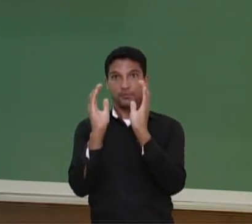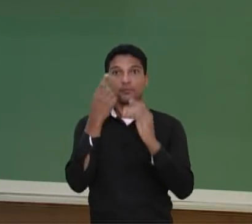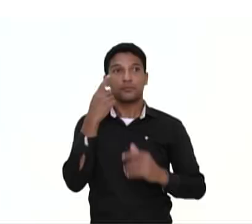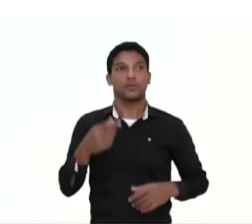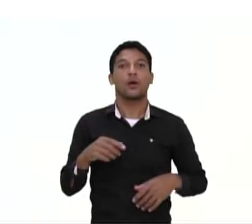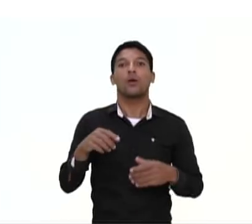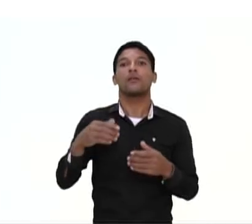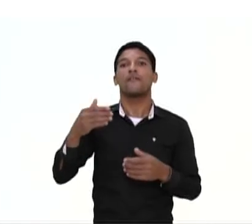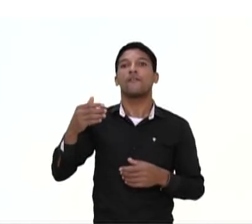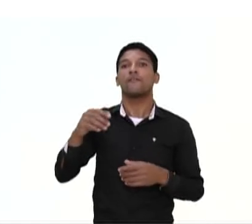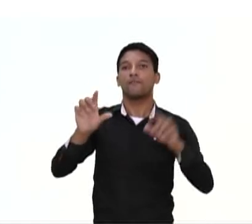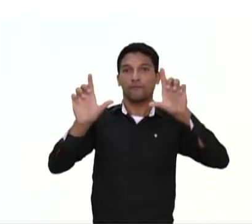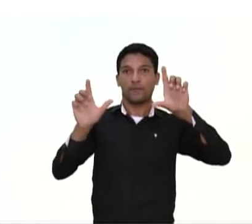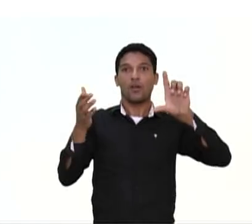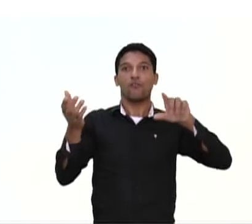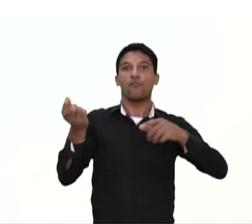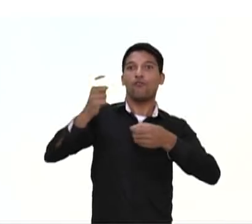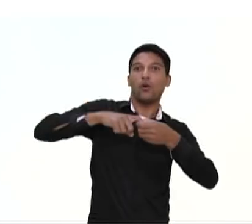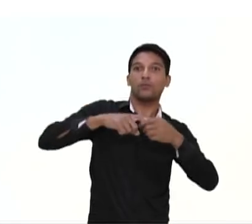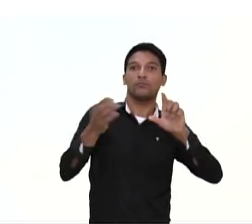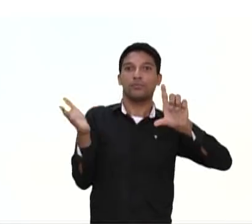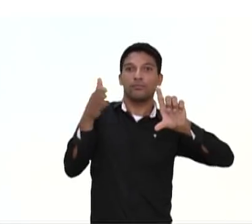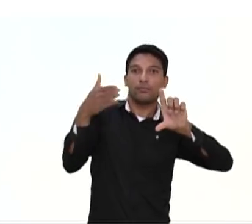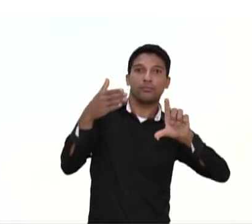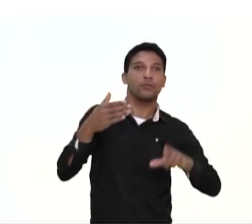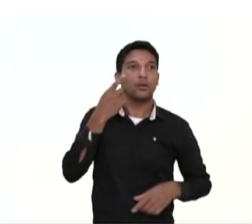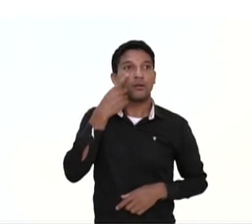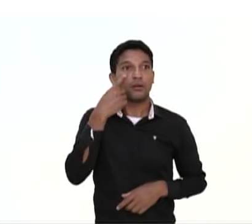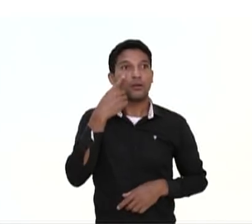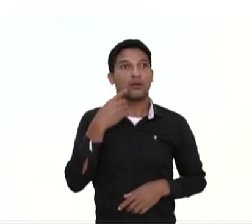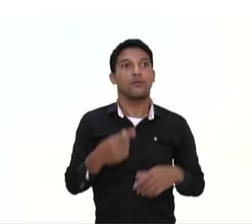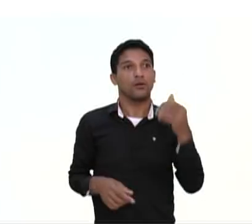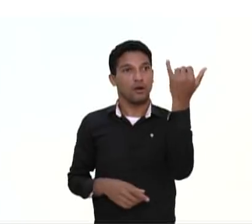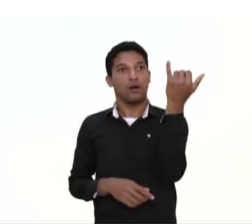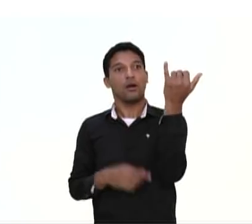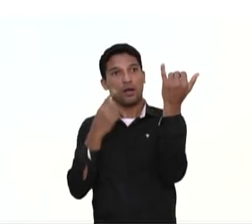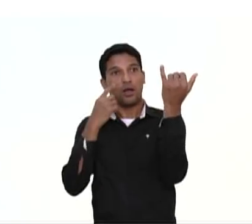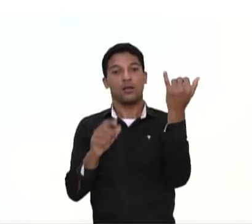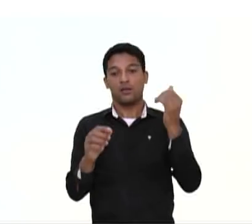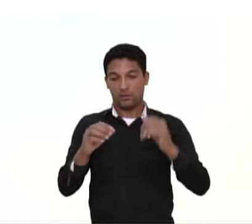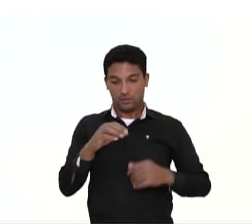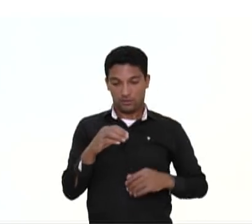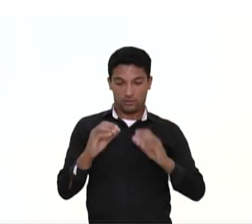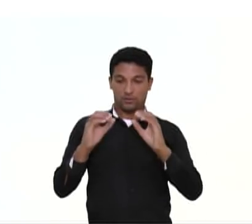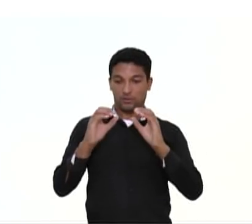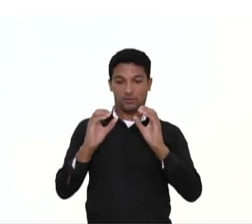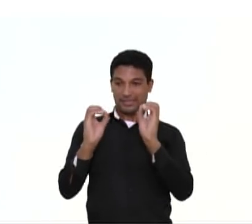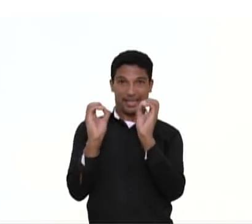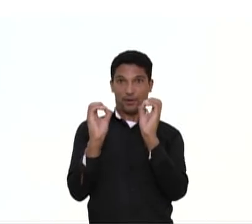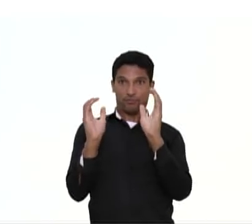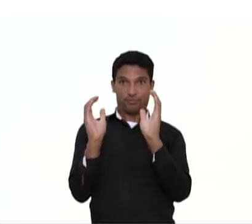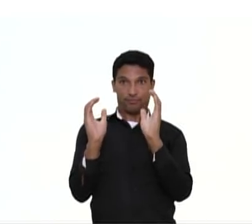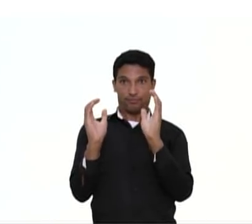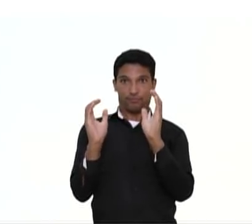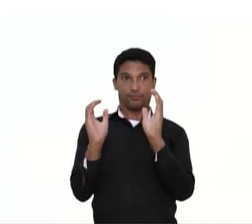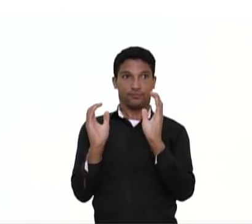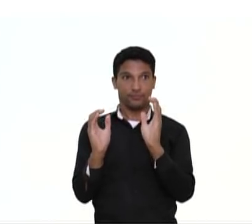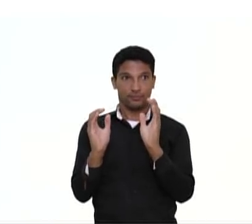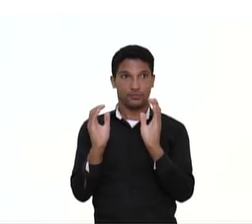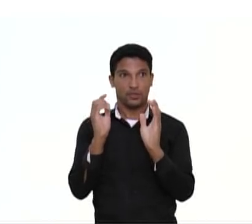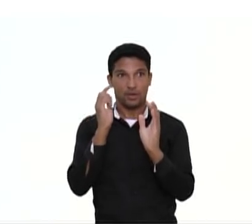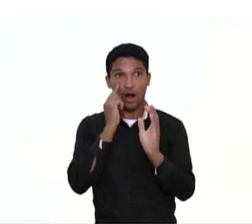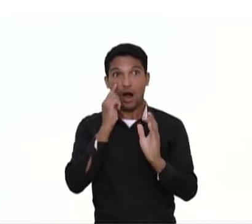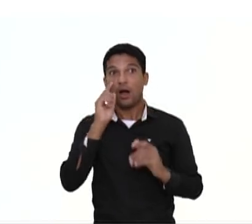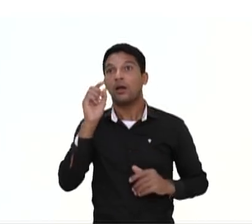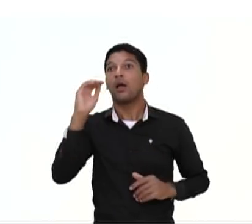aqui ó né dois valor 20 aqui porque esse é uma função